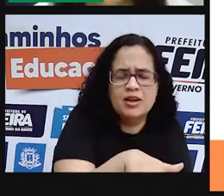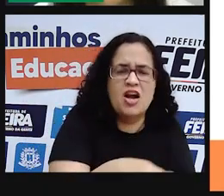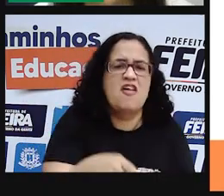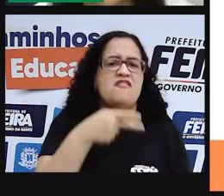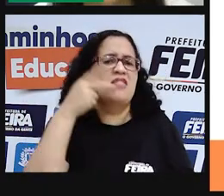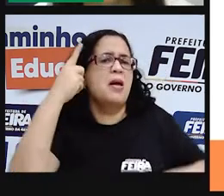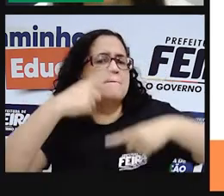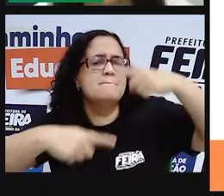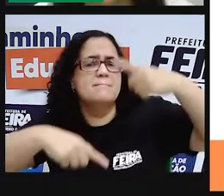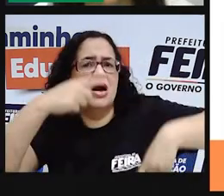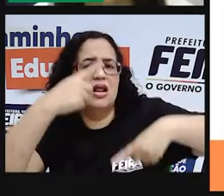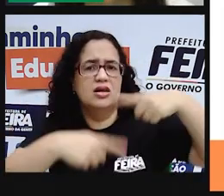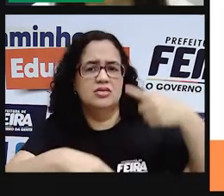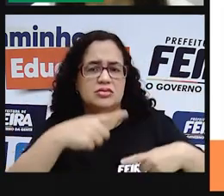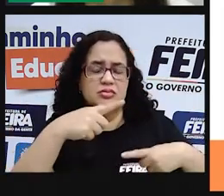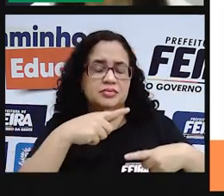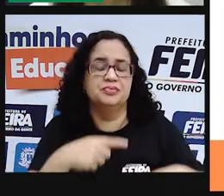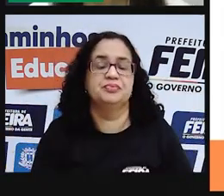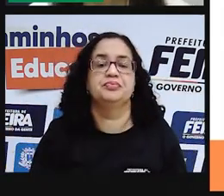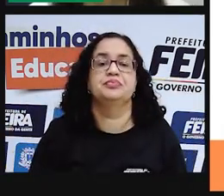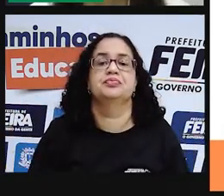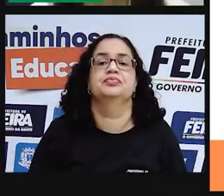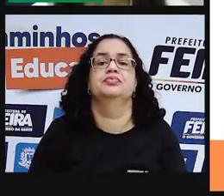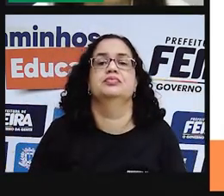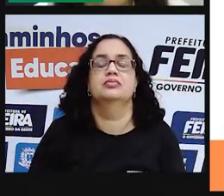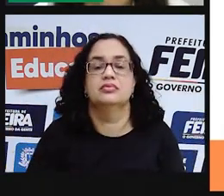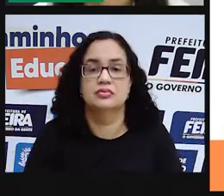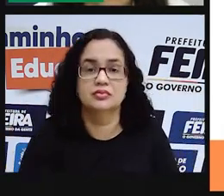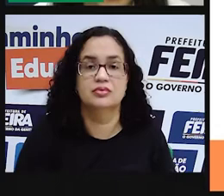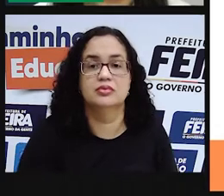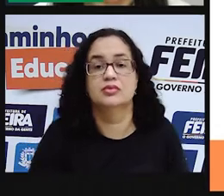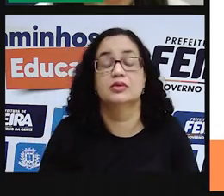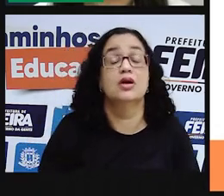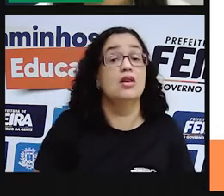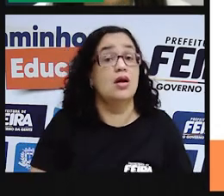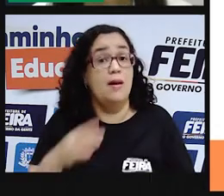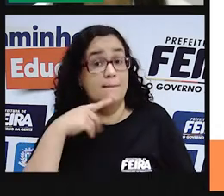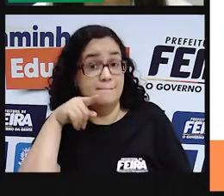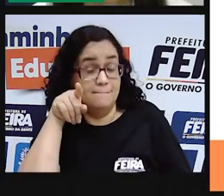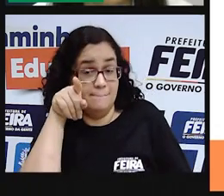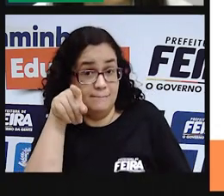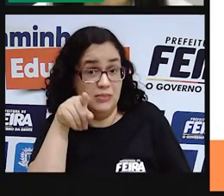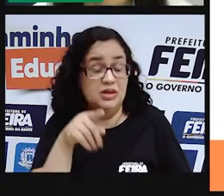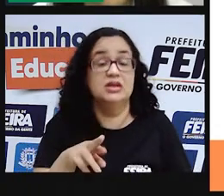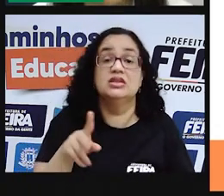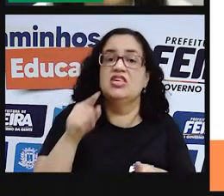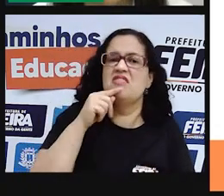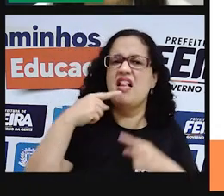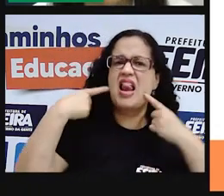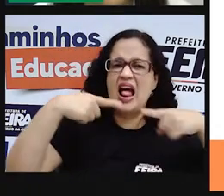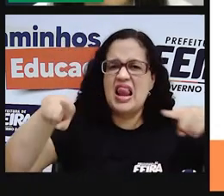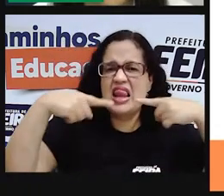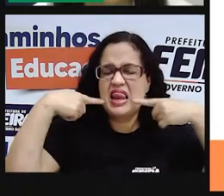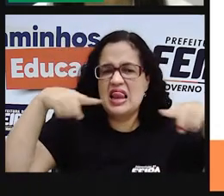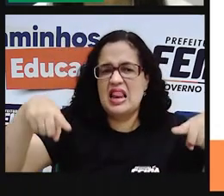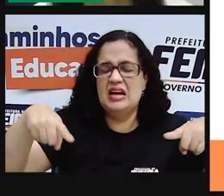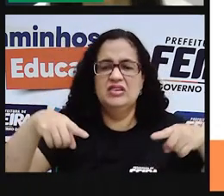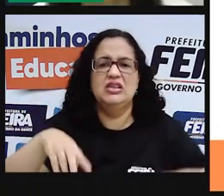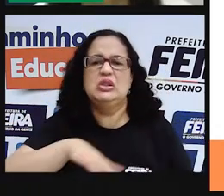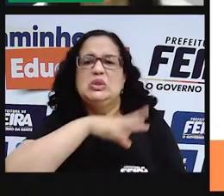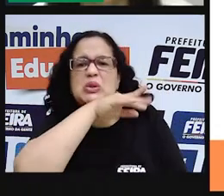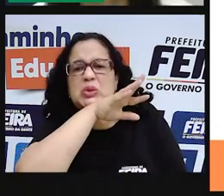xingar e apelidar pejorativamente. Moral: difamar,